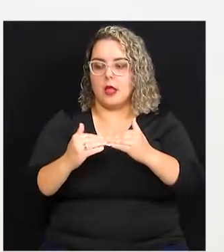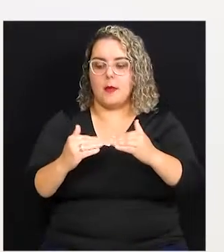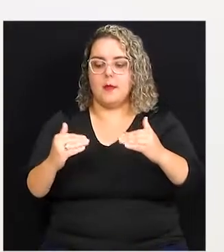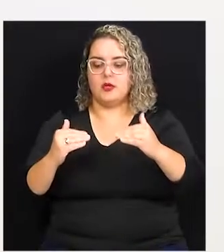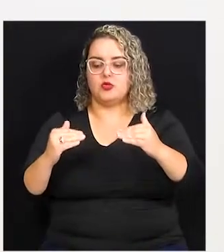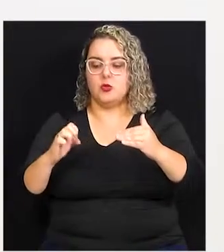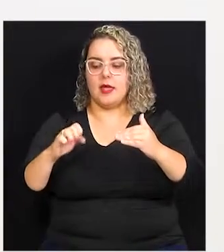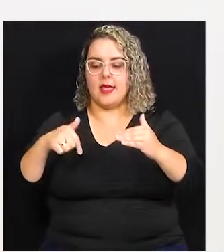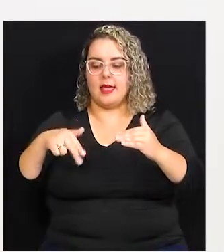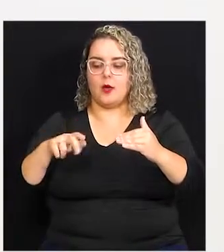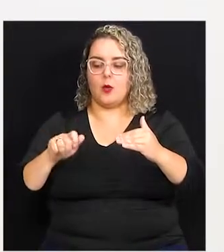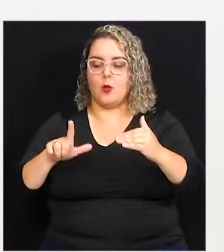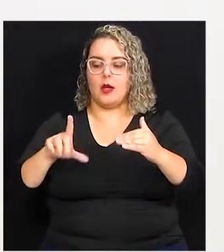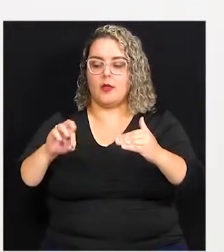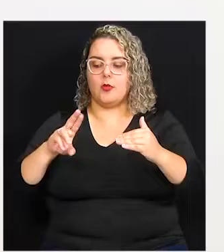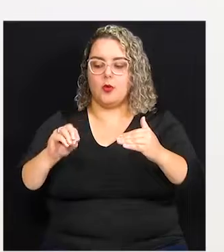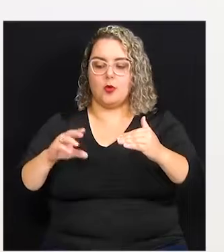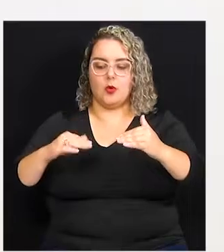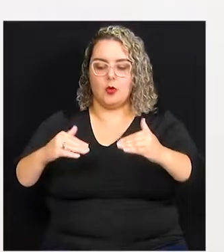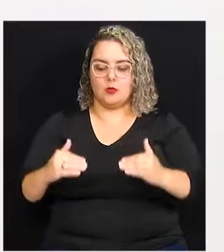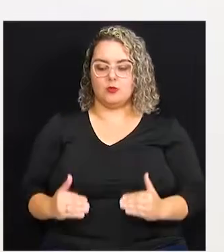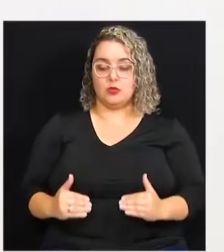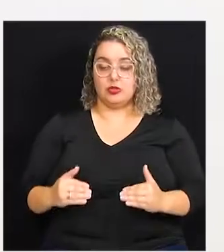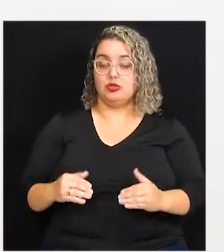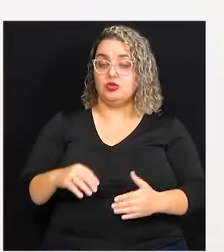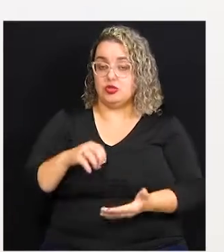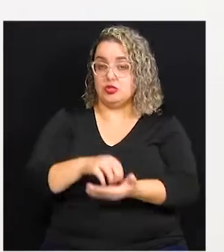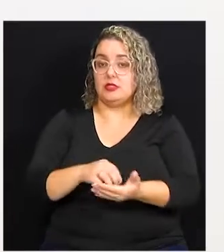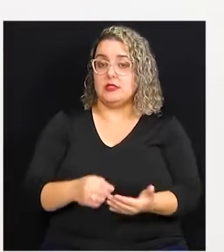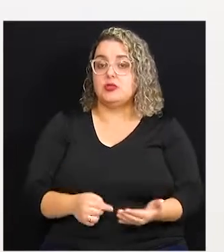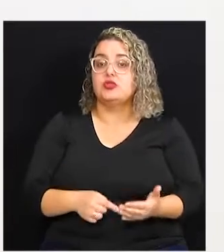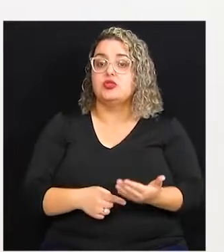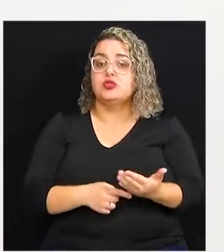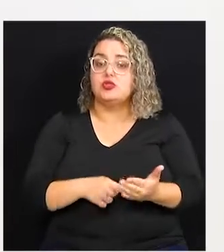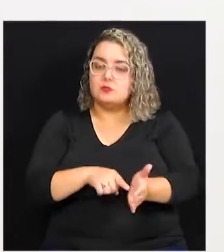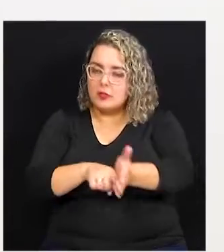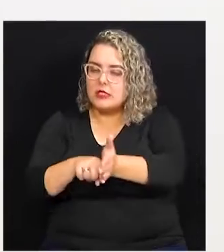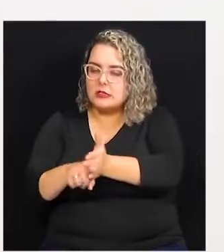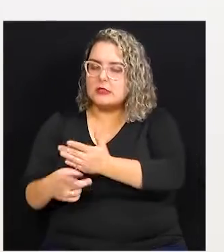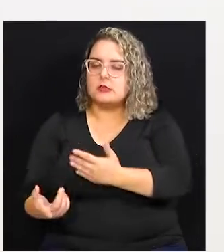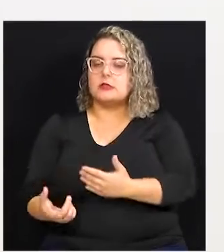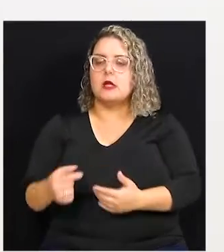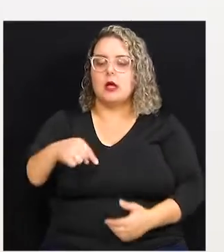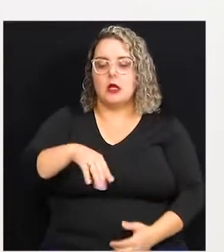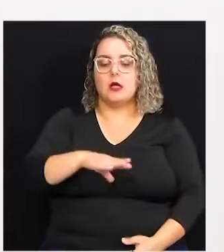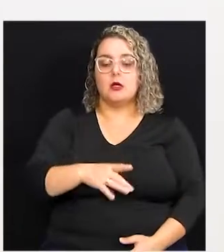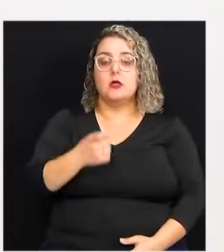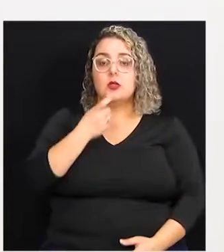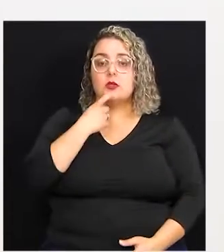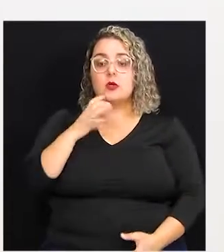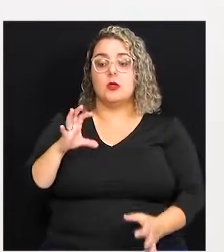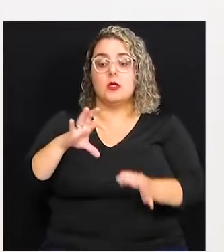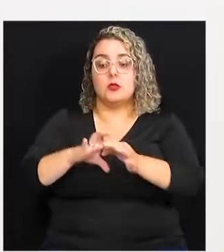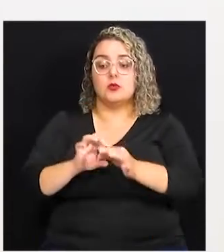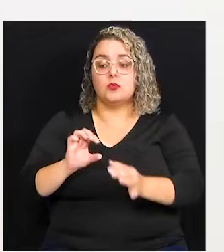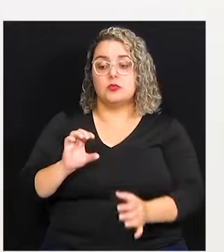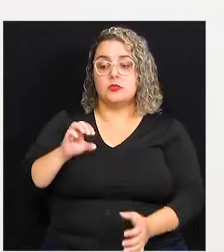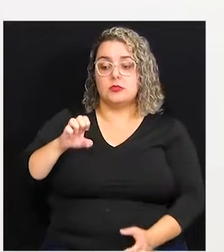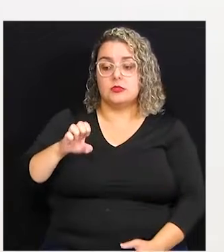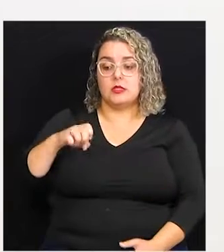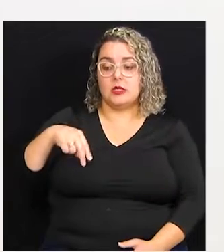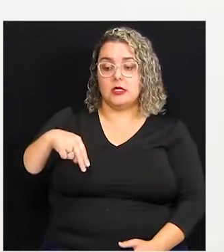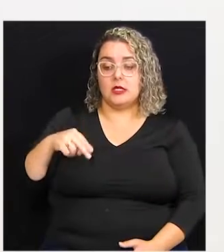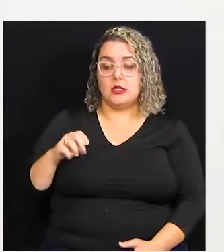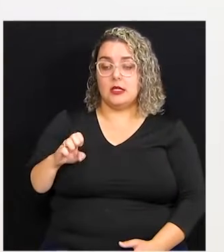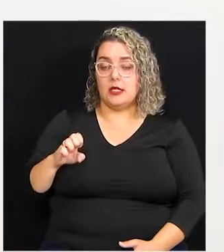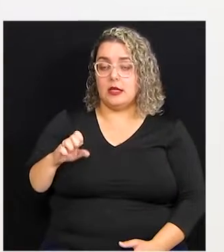Equador, que tem a maior infraestrutura de pesquisa, né, que fica aqui em Campinas. Então essa escola é ligada ao CNPEM. Essa escola